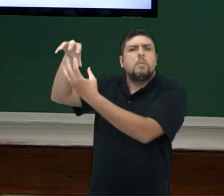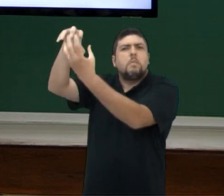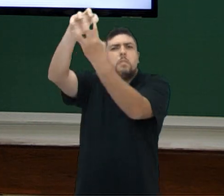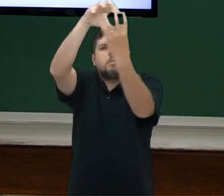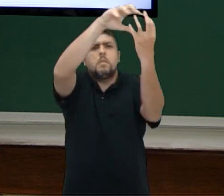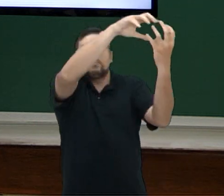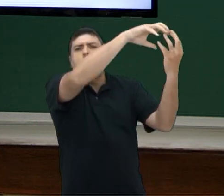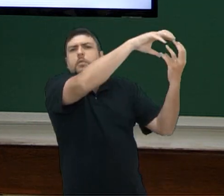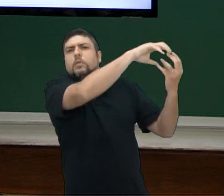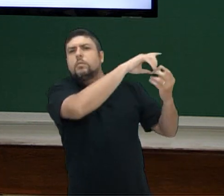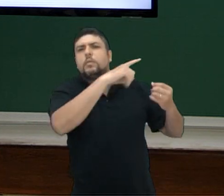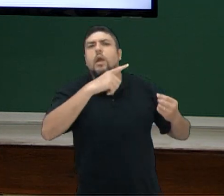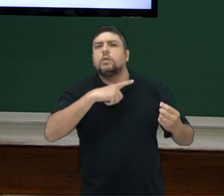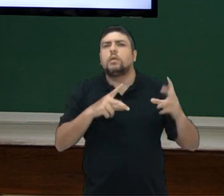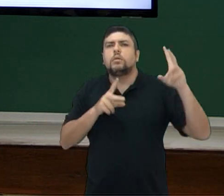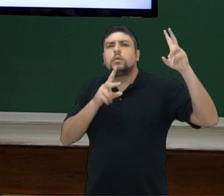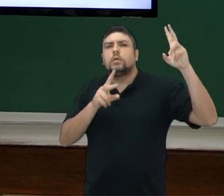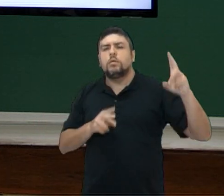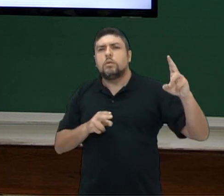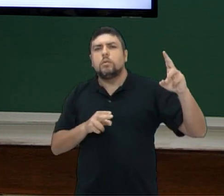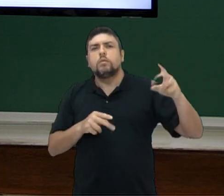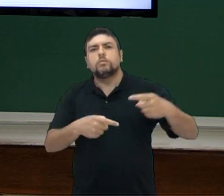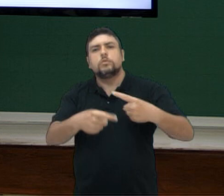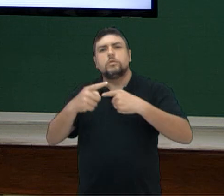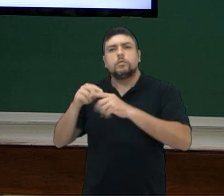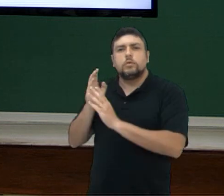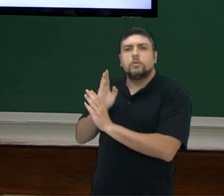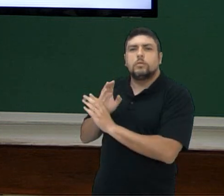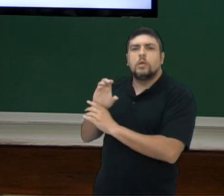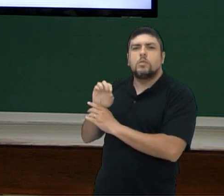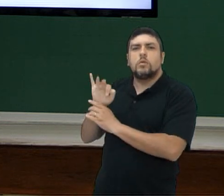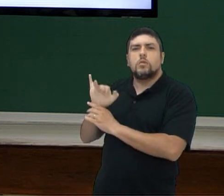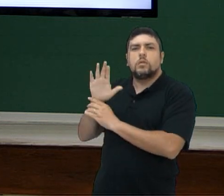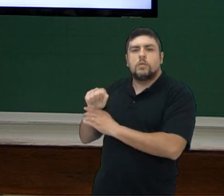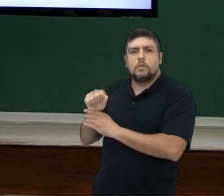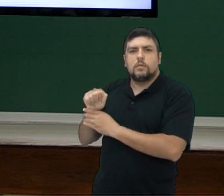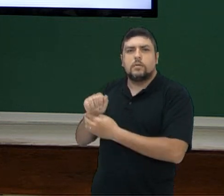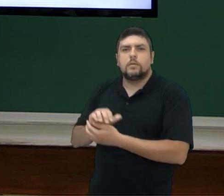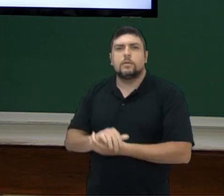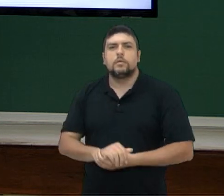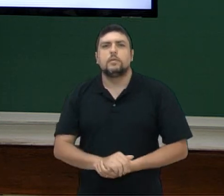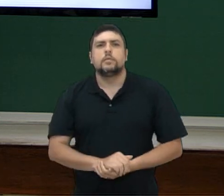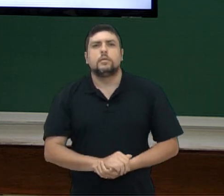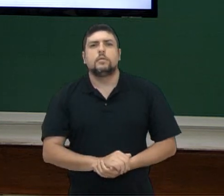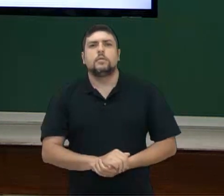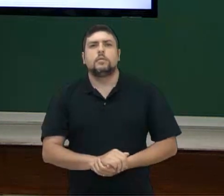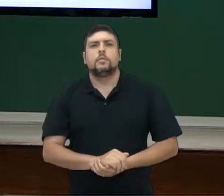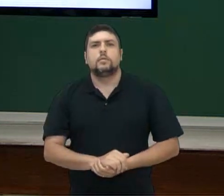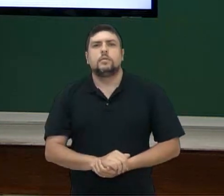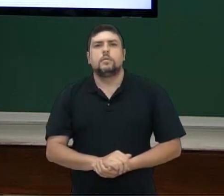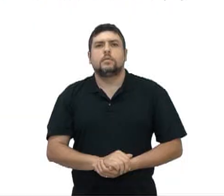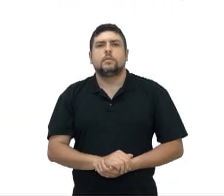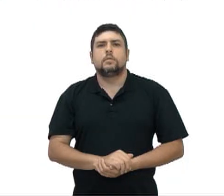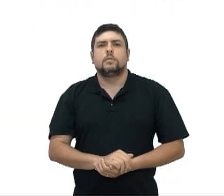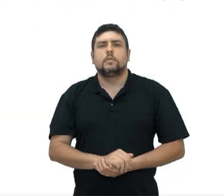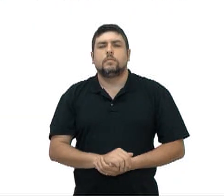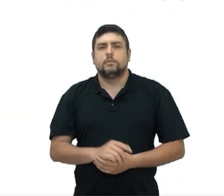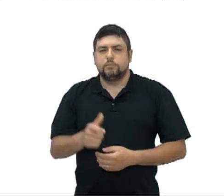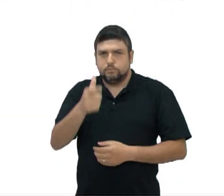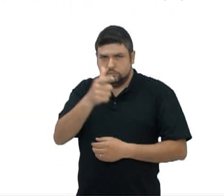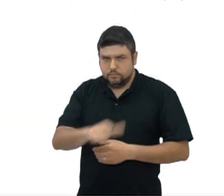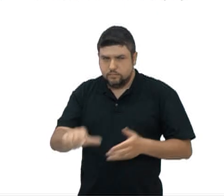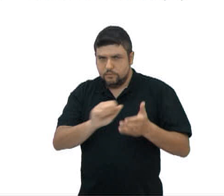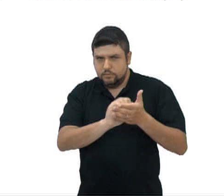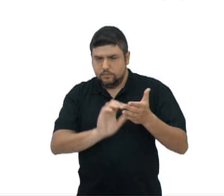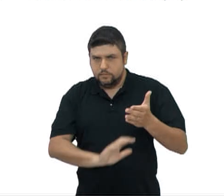intermédio desses conceitos que temos aqui dentro da base da óptica, ok? Então, vamos avançar aqui. Mais um exercício e